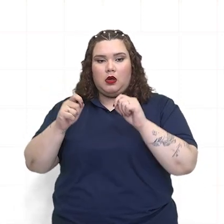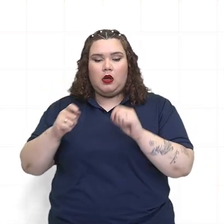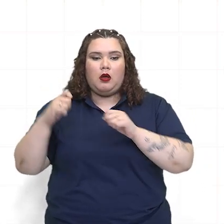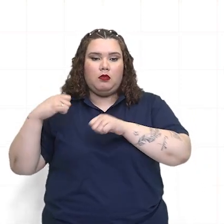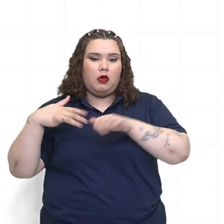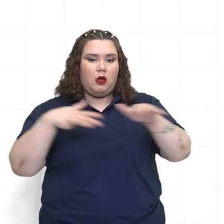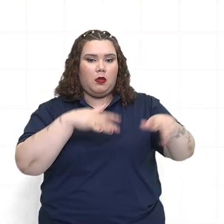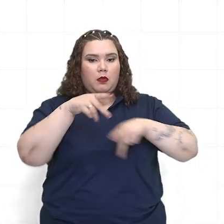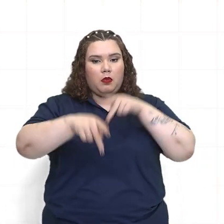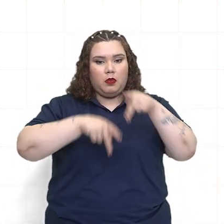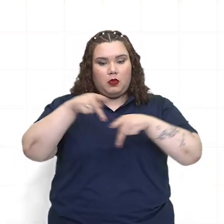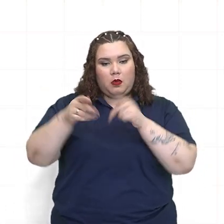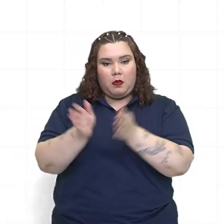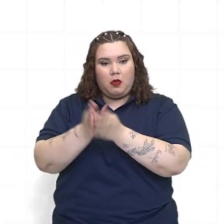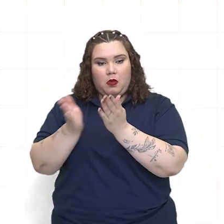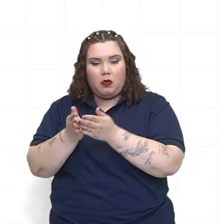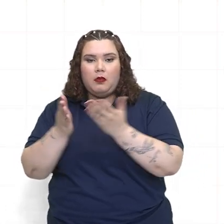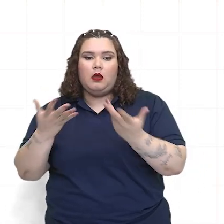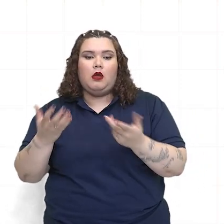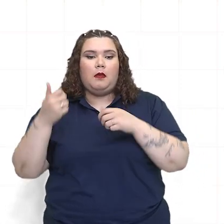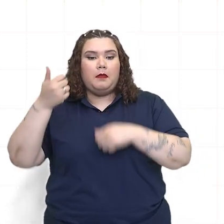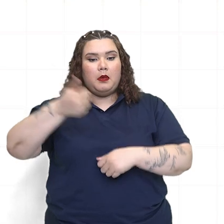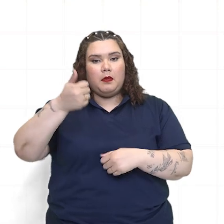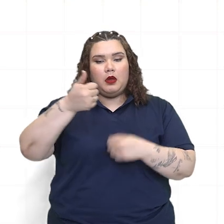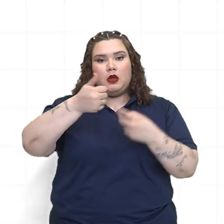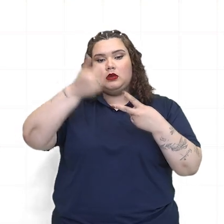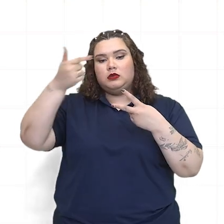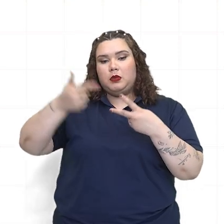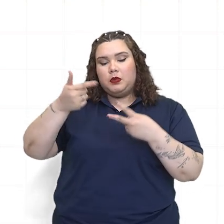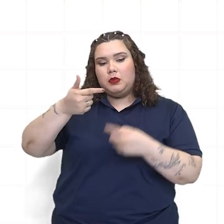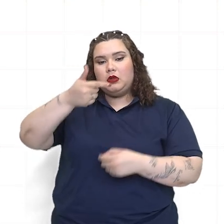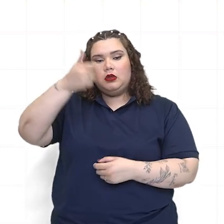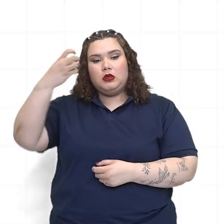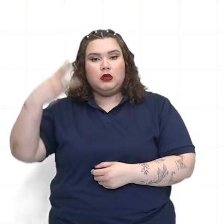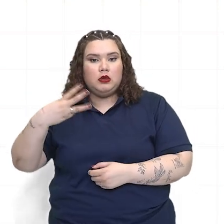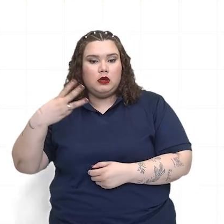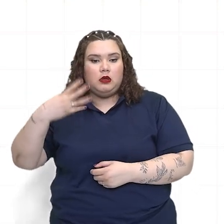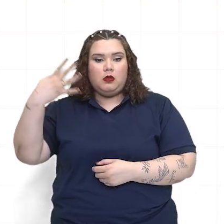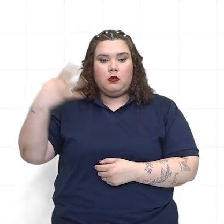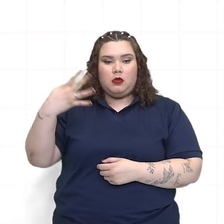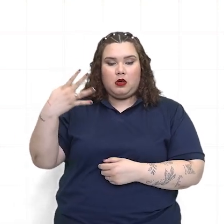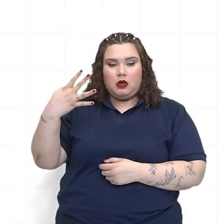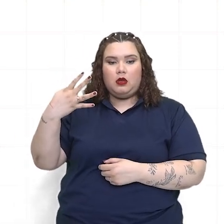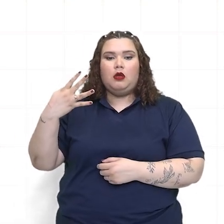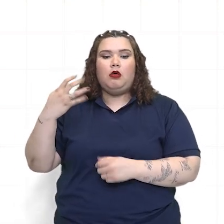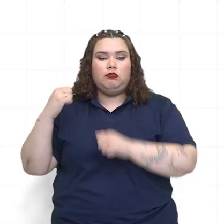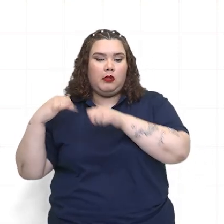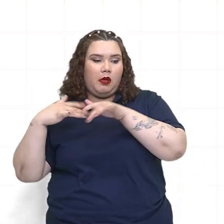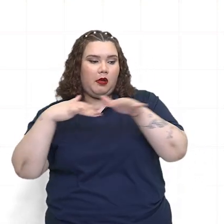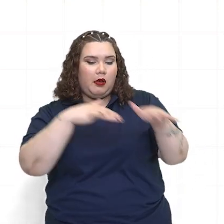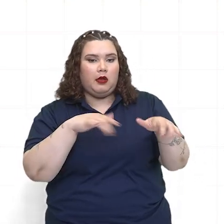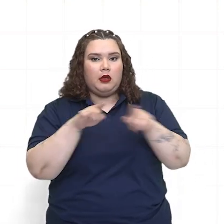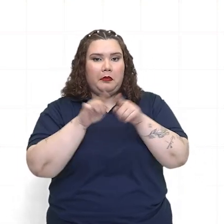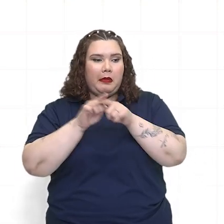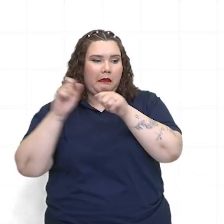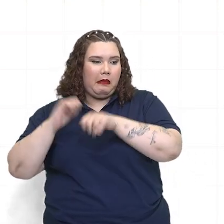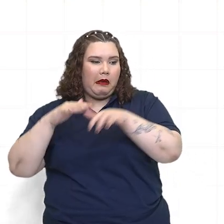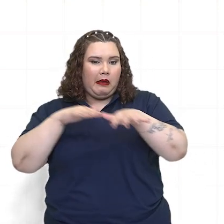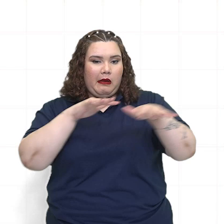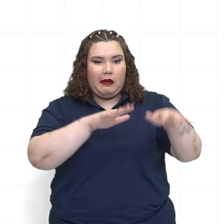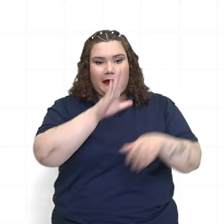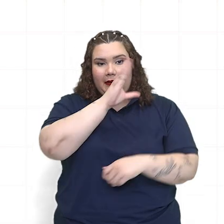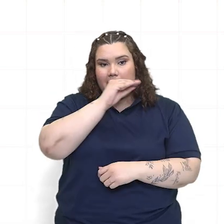né, a cruzada popular dos mendigos, a primeira, segunda, terceira, quarta cruzada. Temos a cruzada